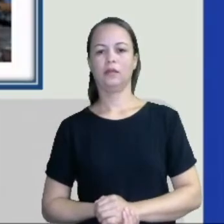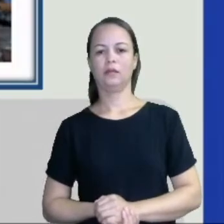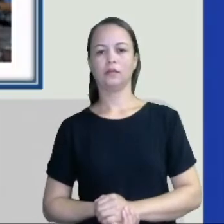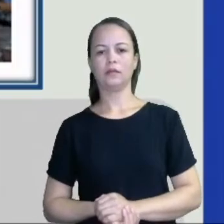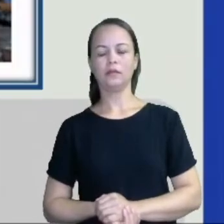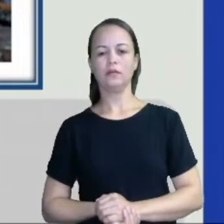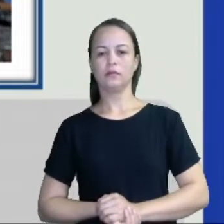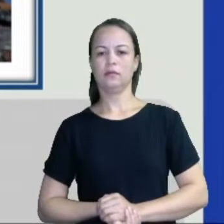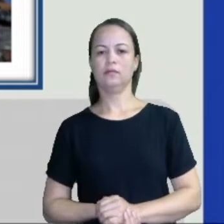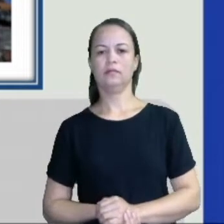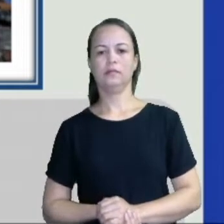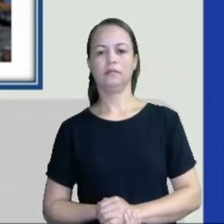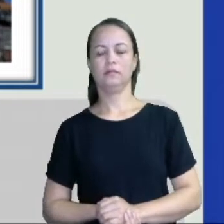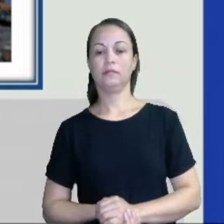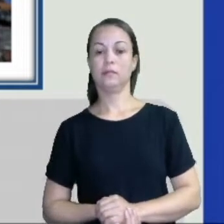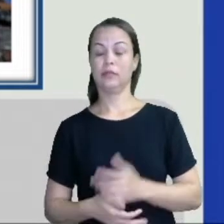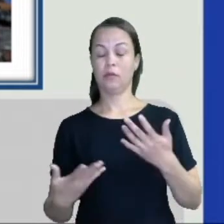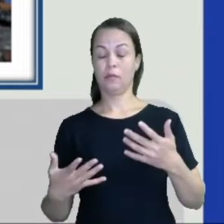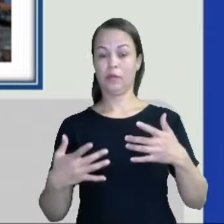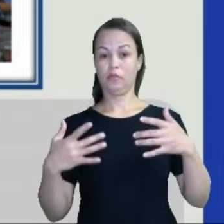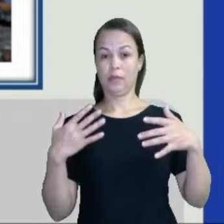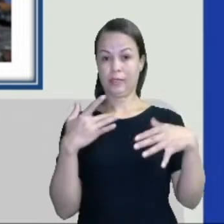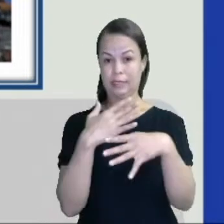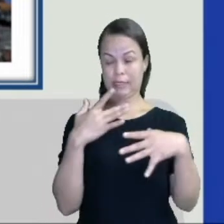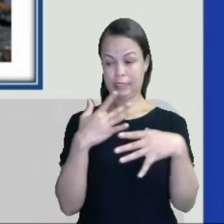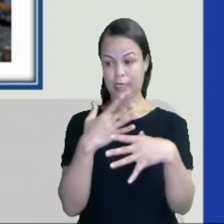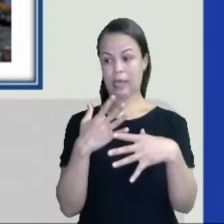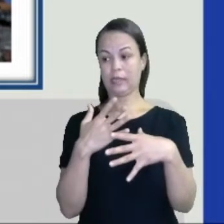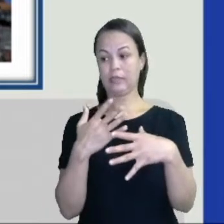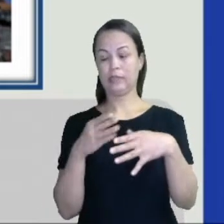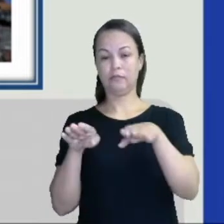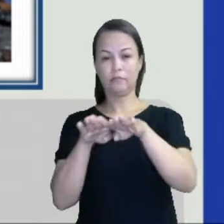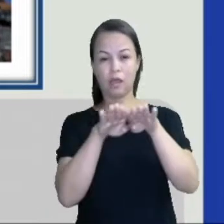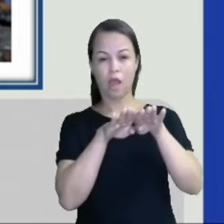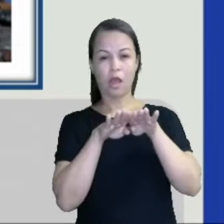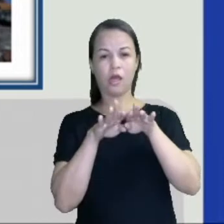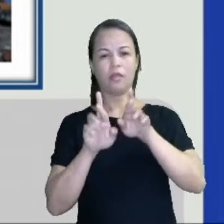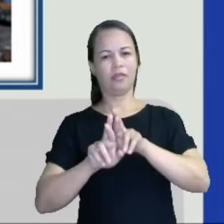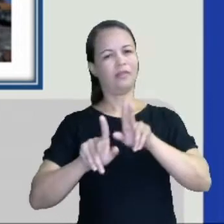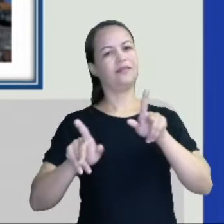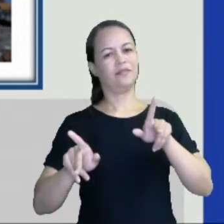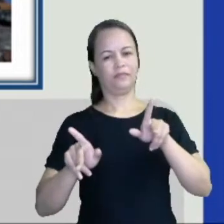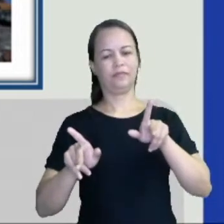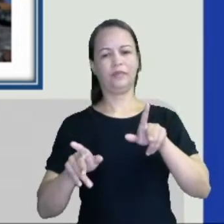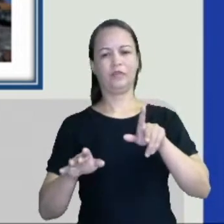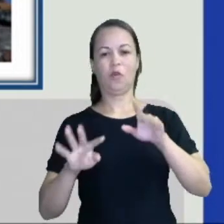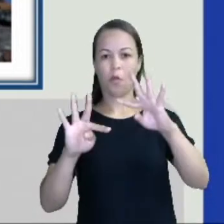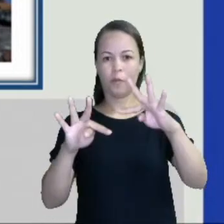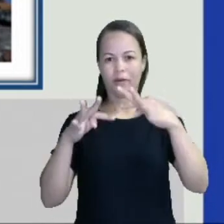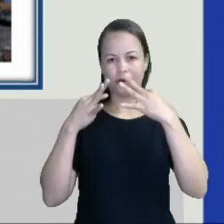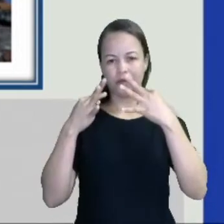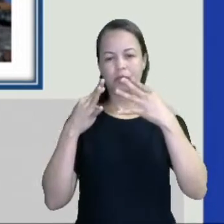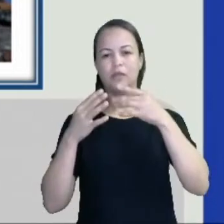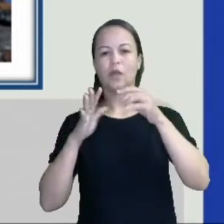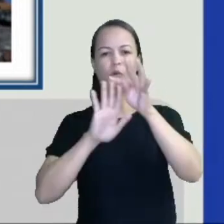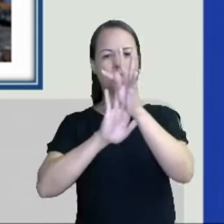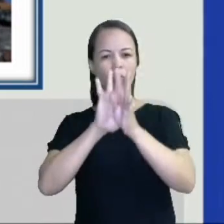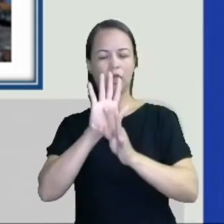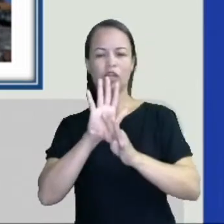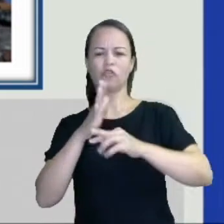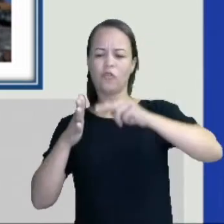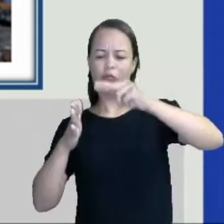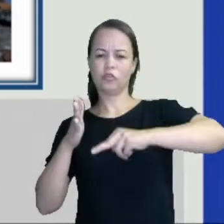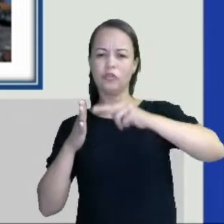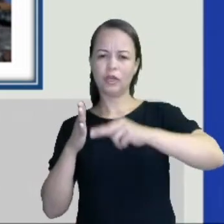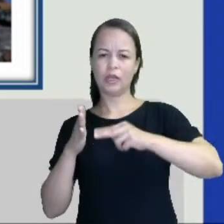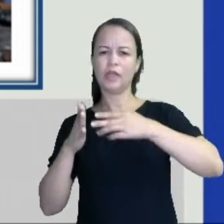Continuando. Uma mesma cidade, muitas diferenças. Então, vamos prestar atenção aqui nesse texto junto comigo. Vamos ler ele